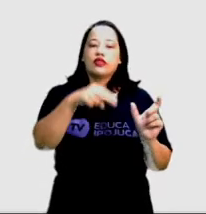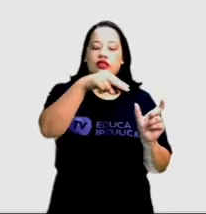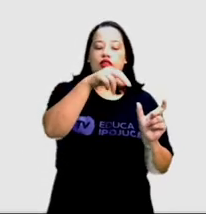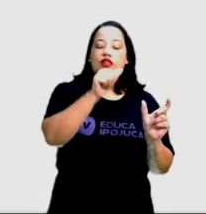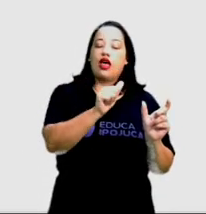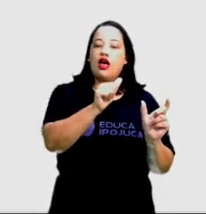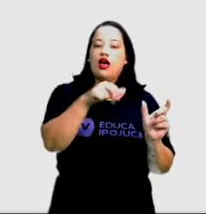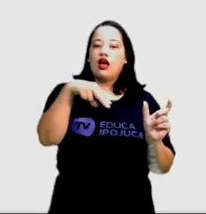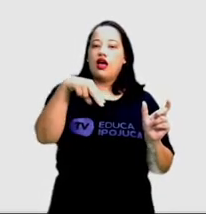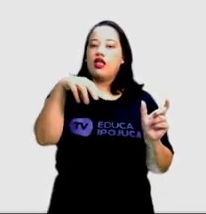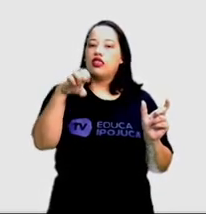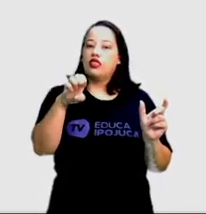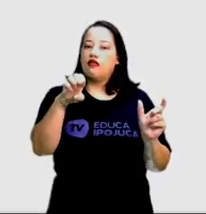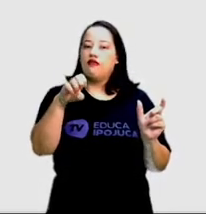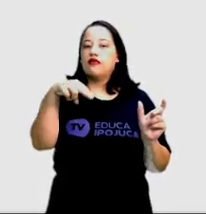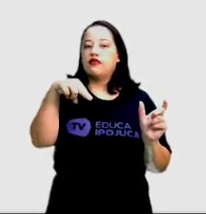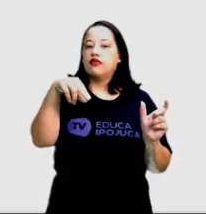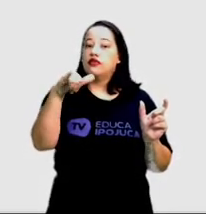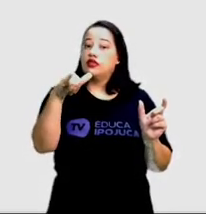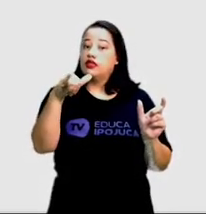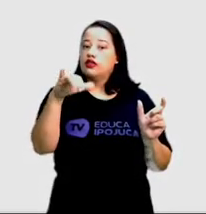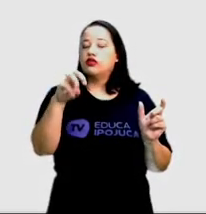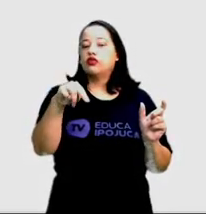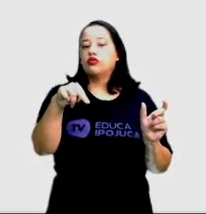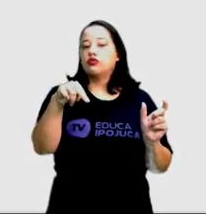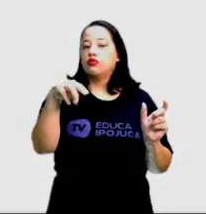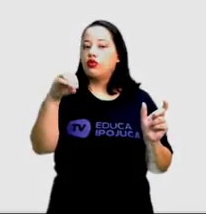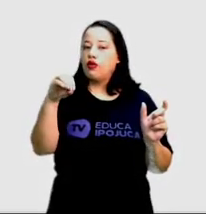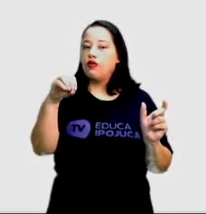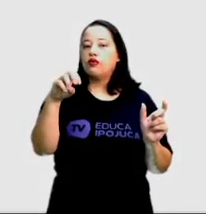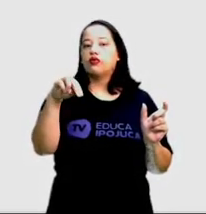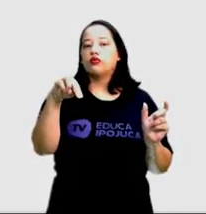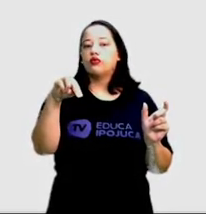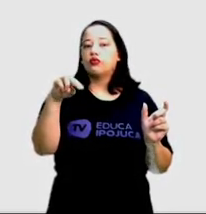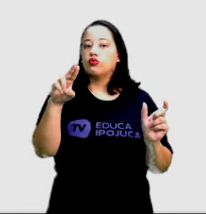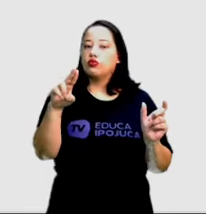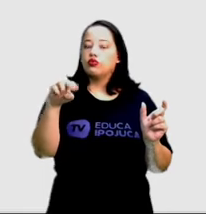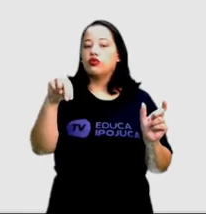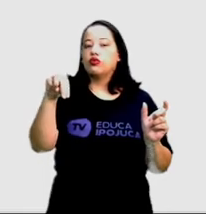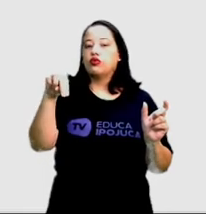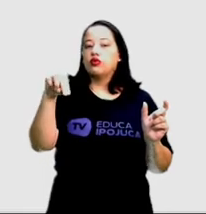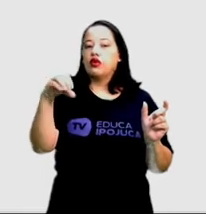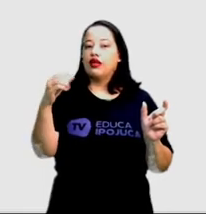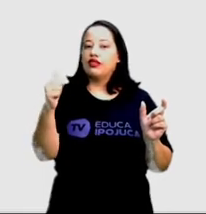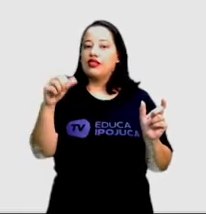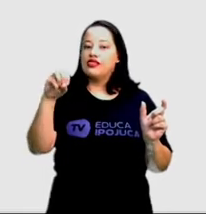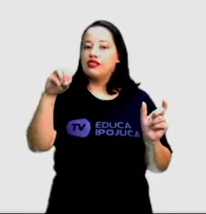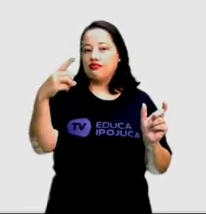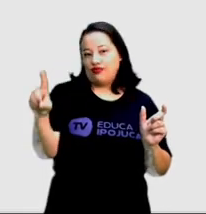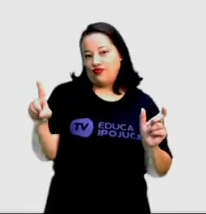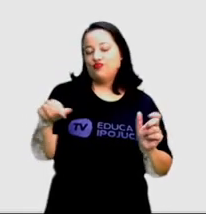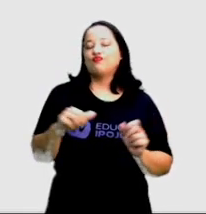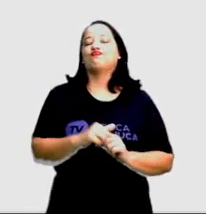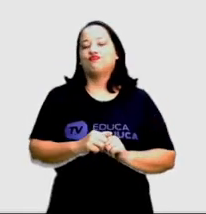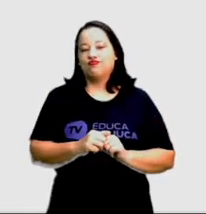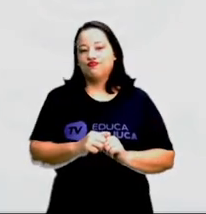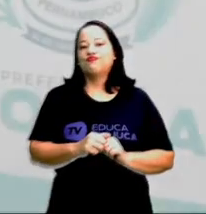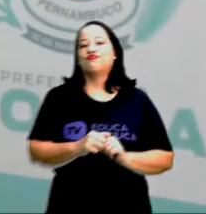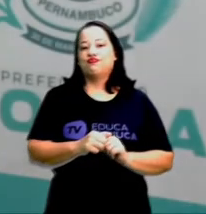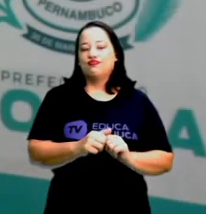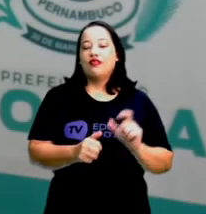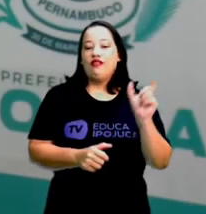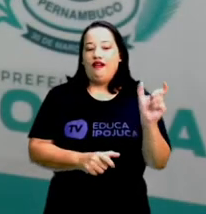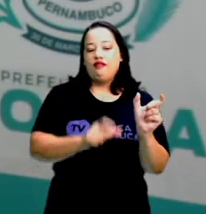Na, ne, ni, no, nu e não.